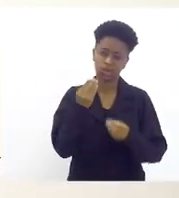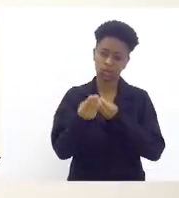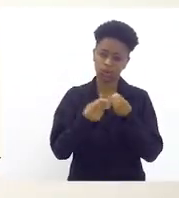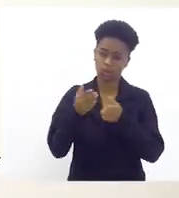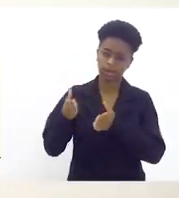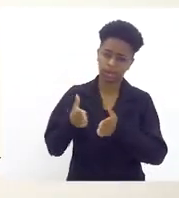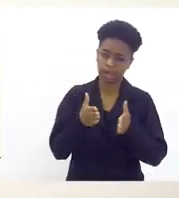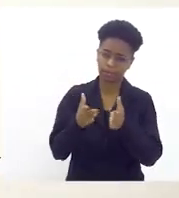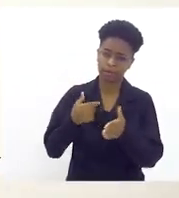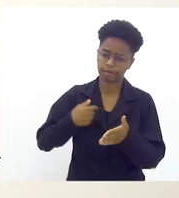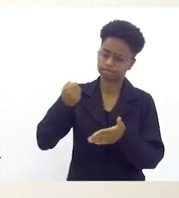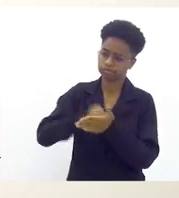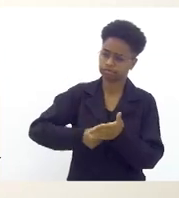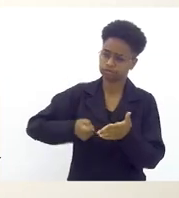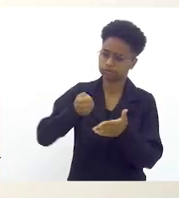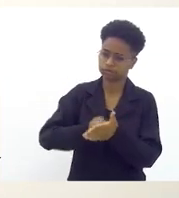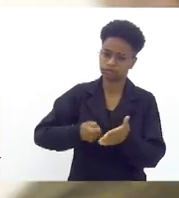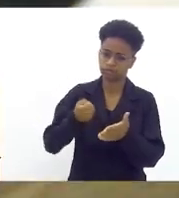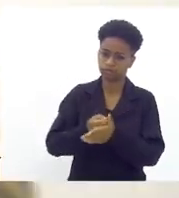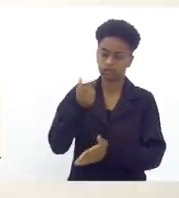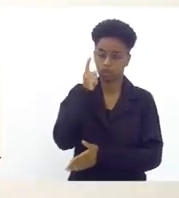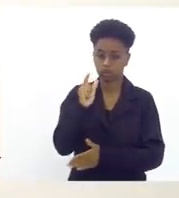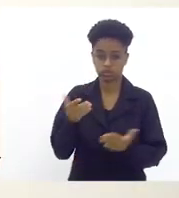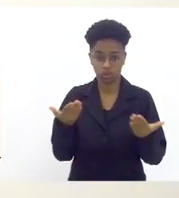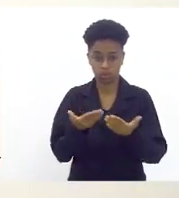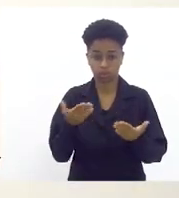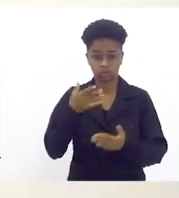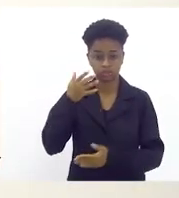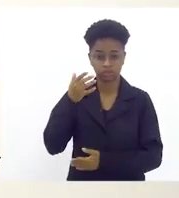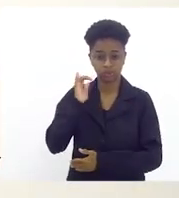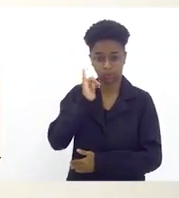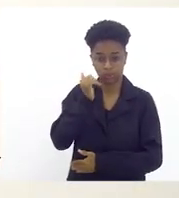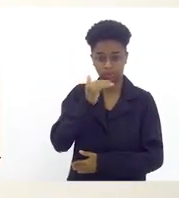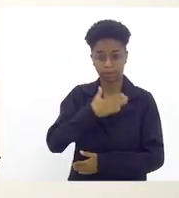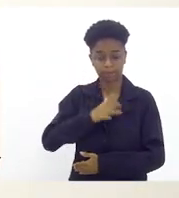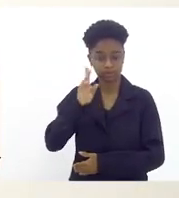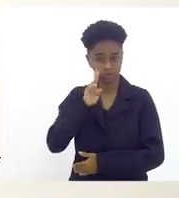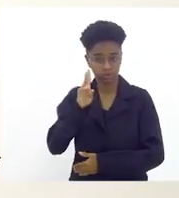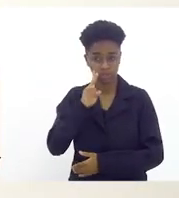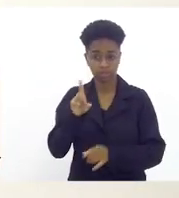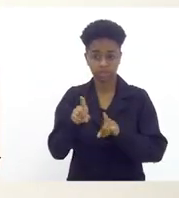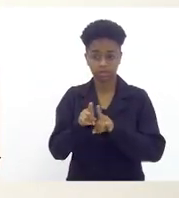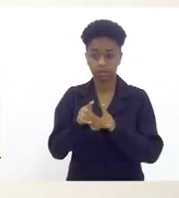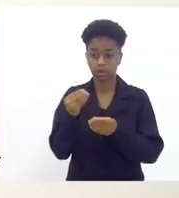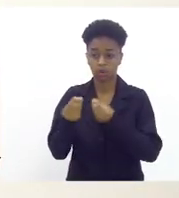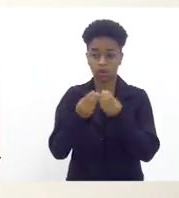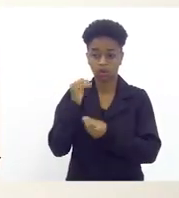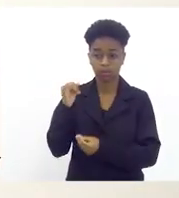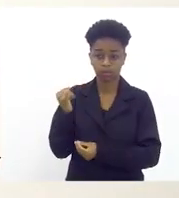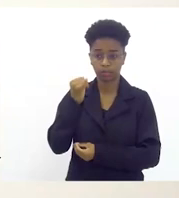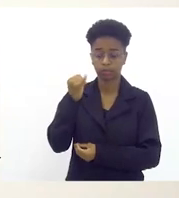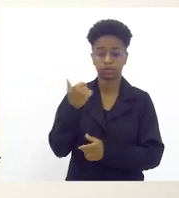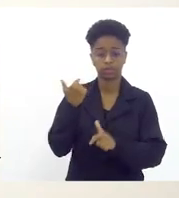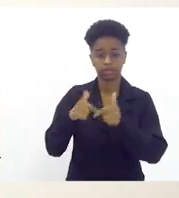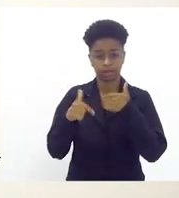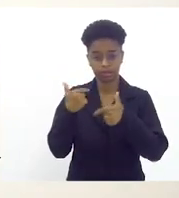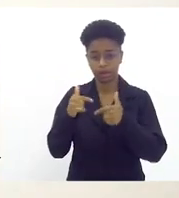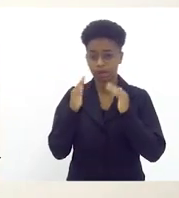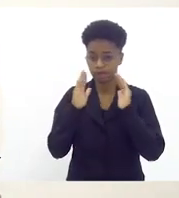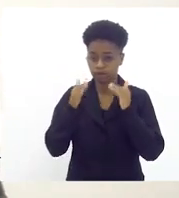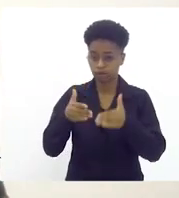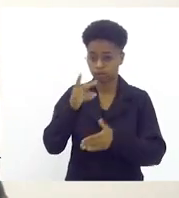que percorrer para chegar aqui hoje e poder falar a minha história e a importância da empregabilidade para pessoas